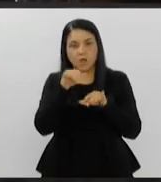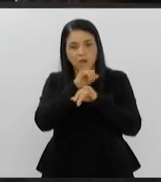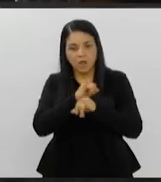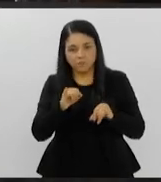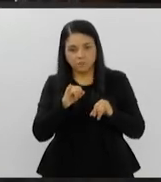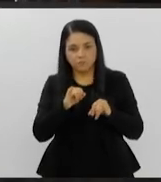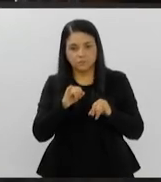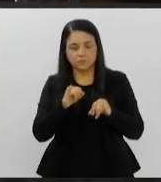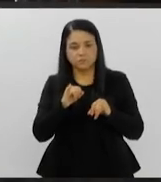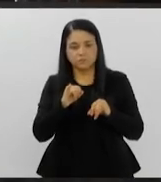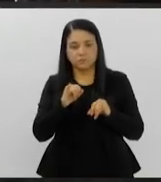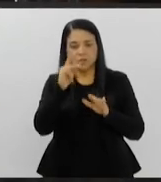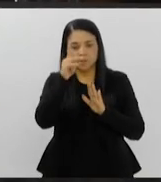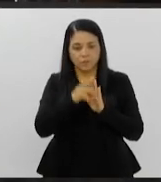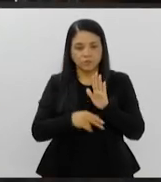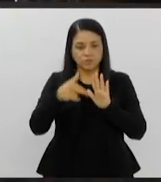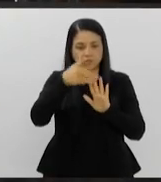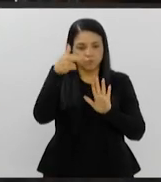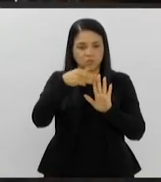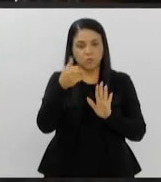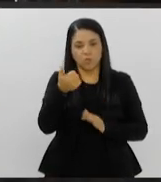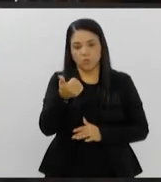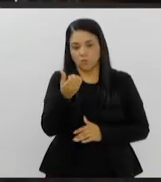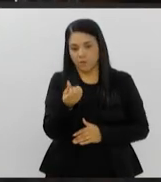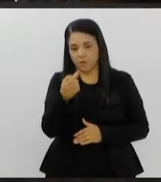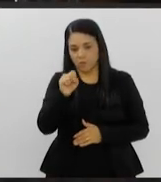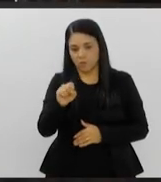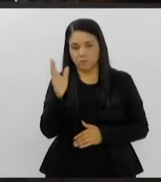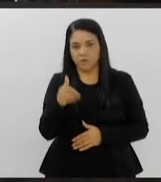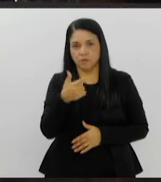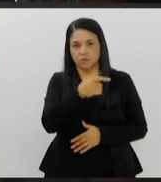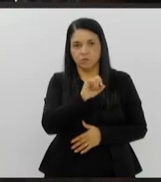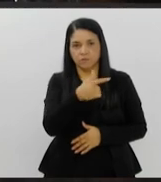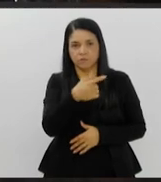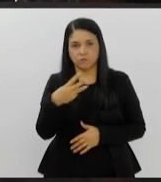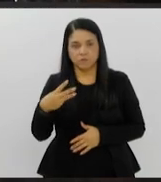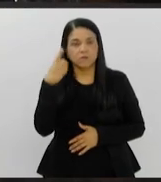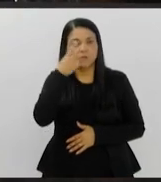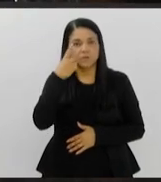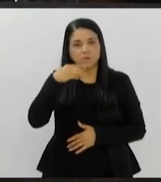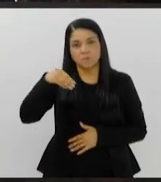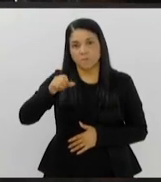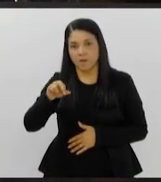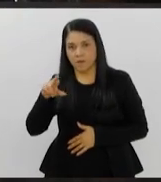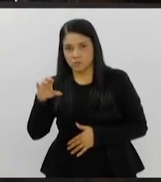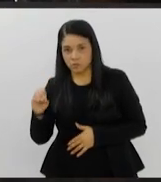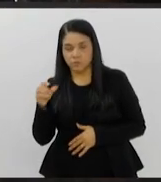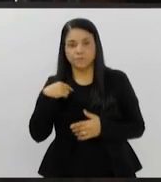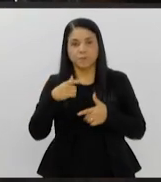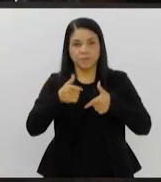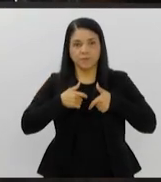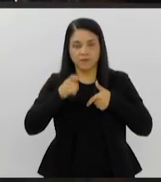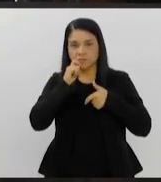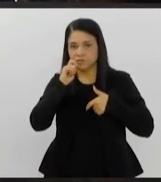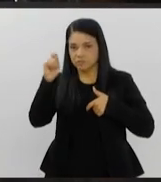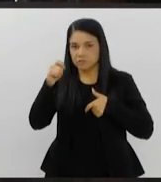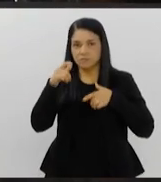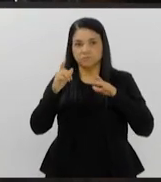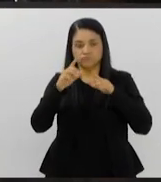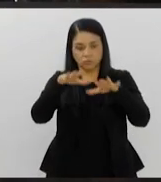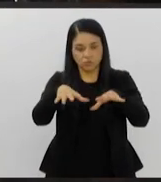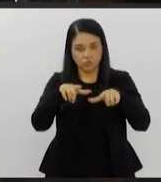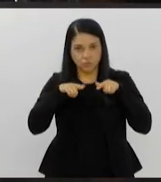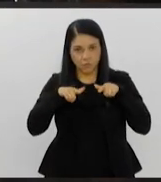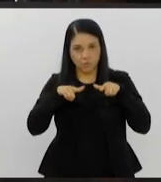Anuncio. Projeto de resolução número 168, 2023, de autoria do deputado Márcio Canella, que concede medalha Tiradentes, respectivo